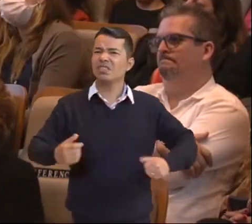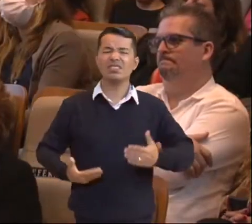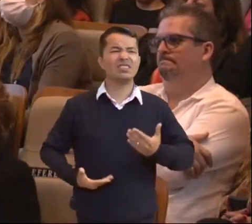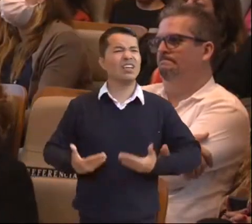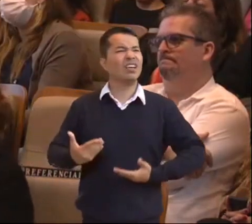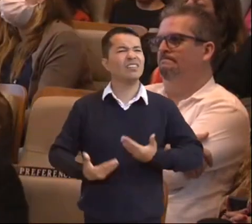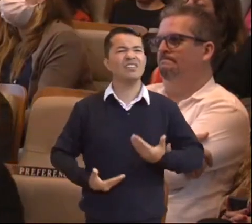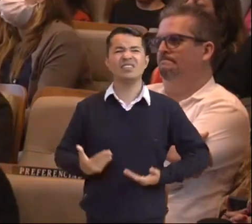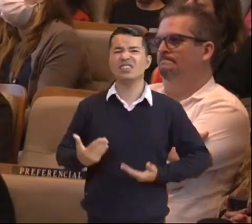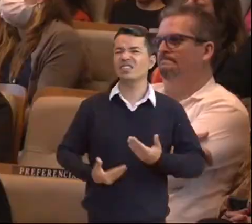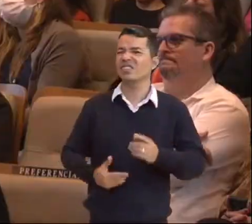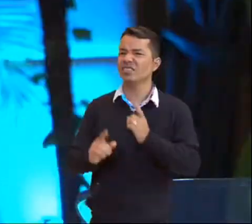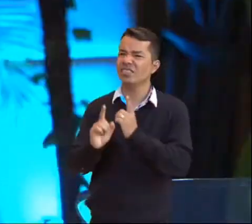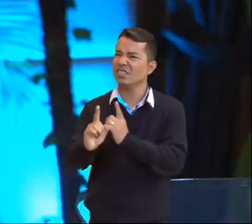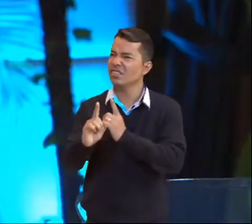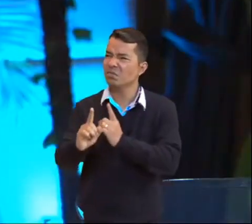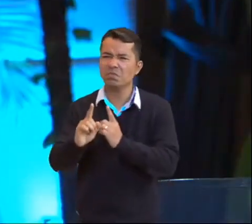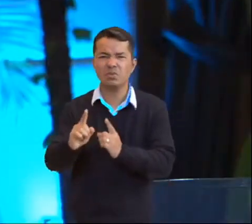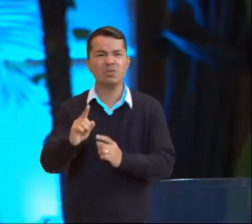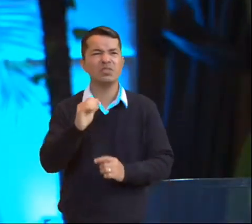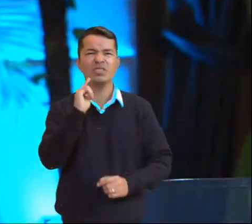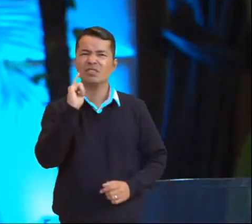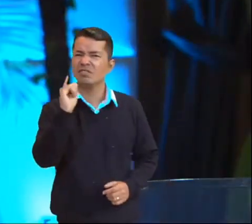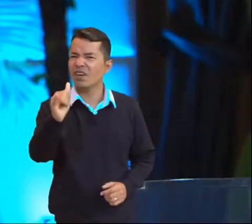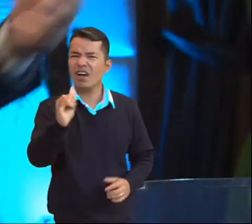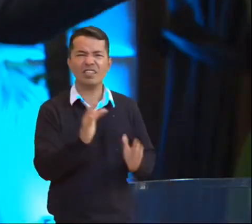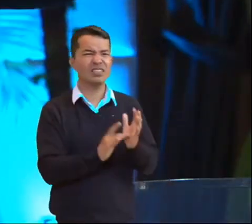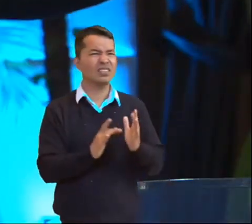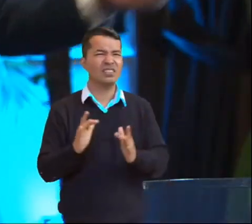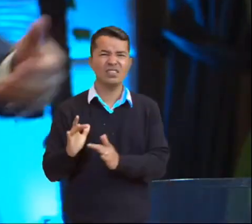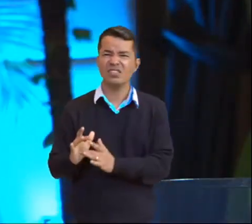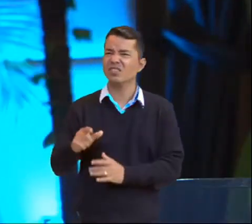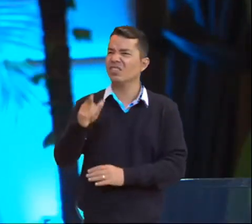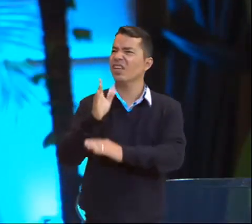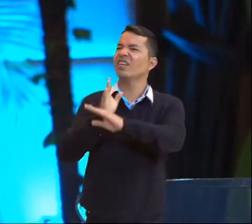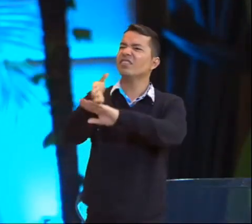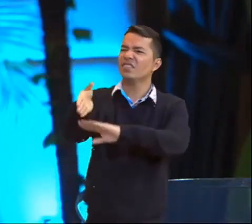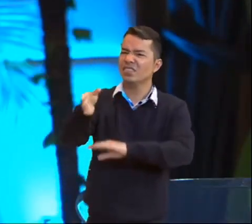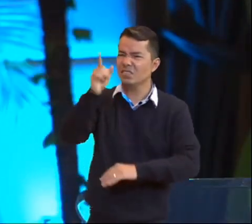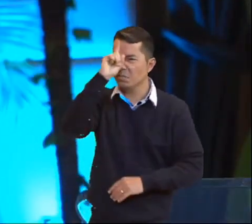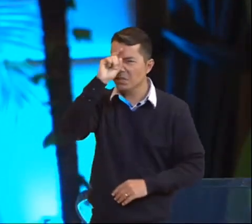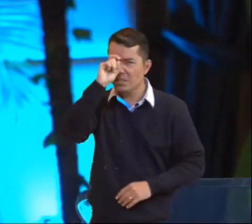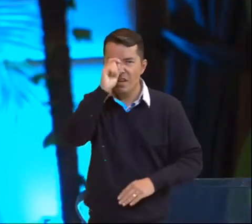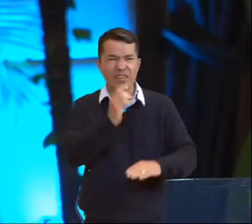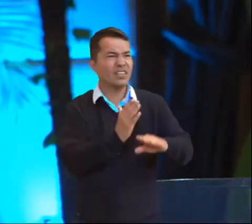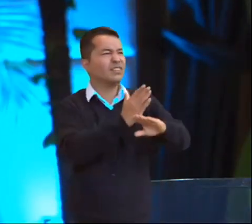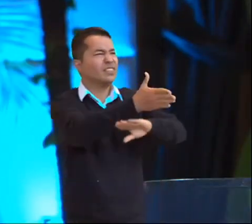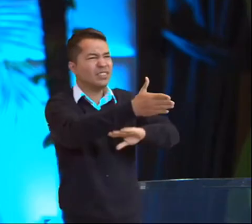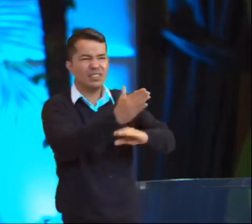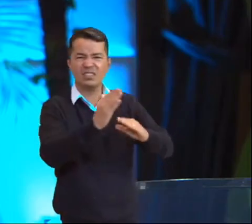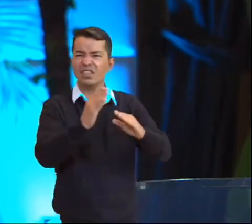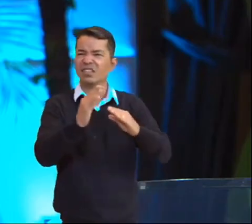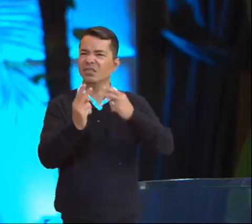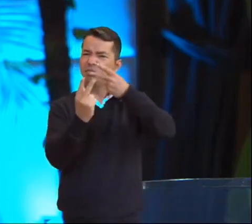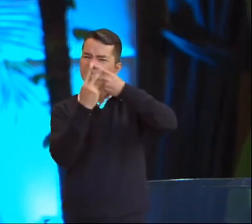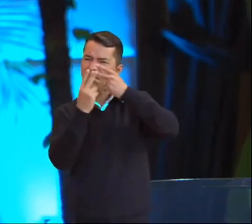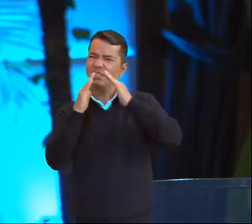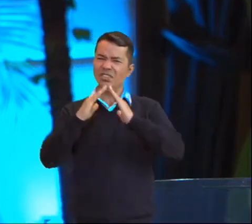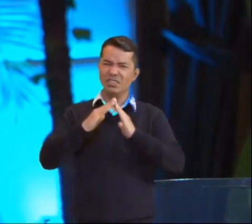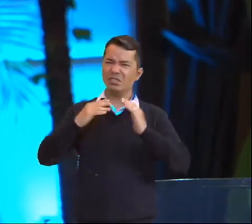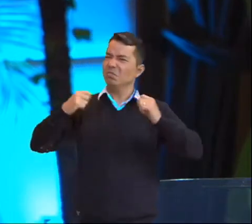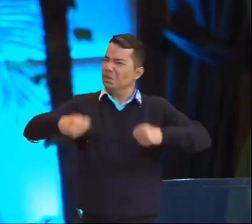alguém, discipula alguém, fala de Jesus para alguém. Vai num hospital, vai num presídio, abre uma célula. Quando a gente